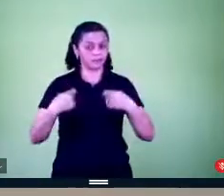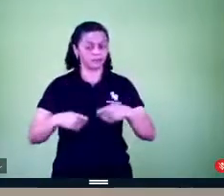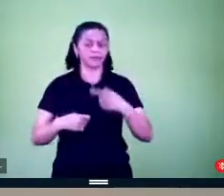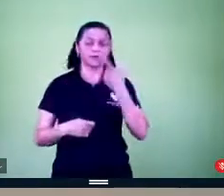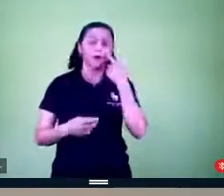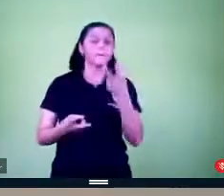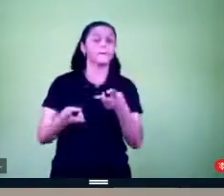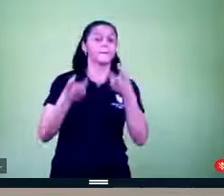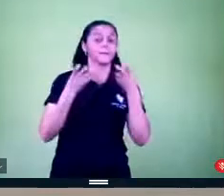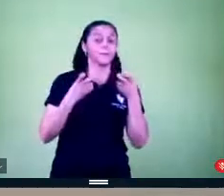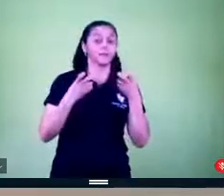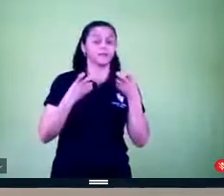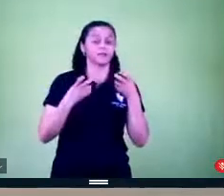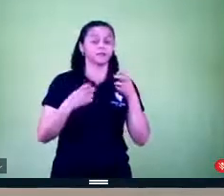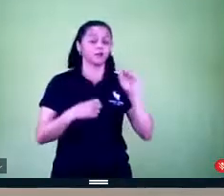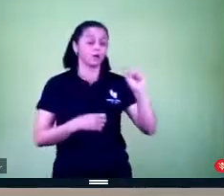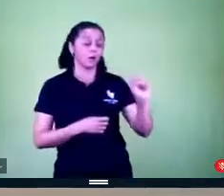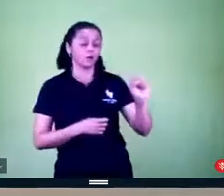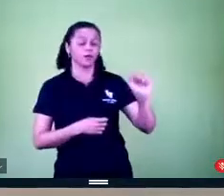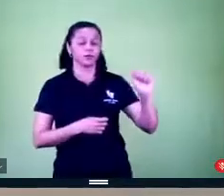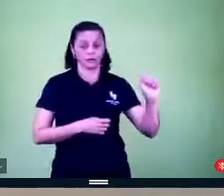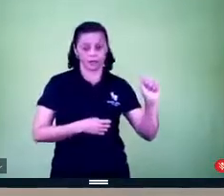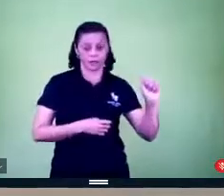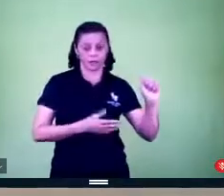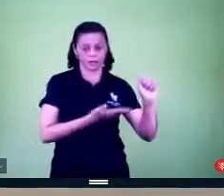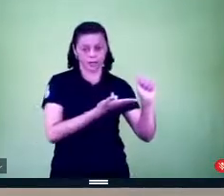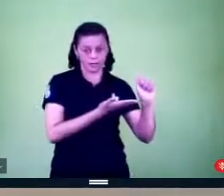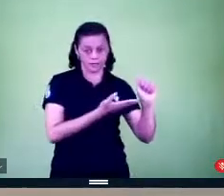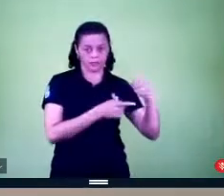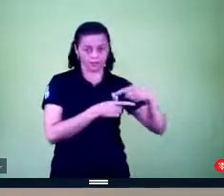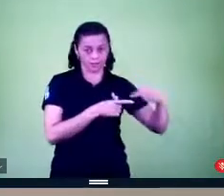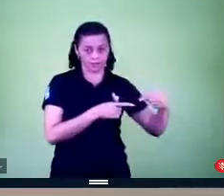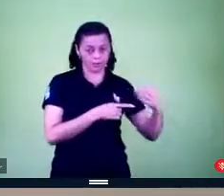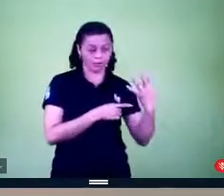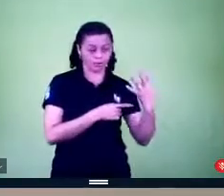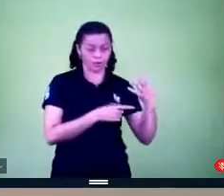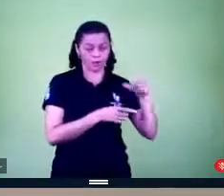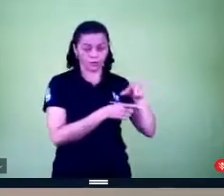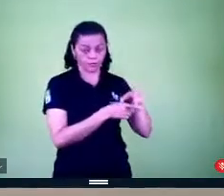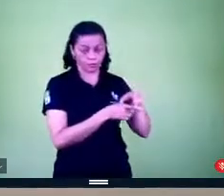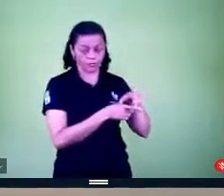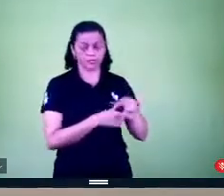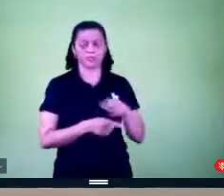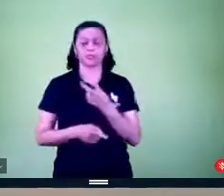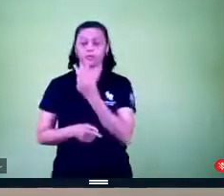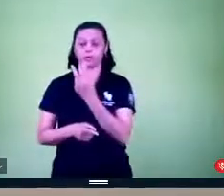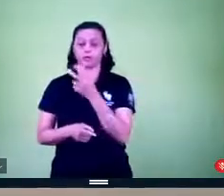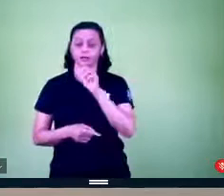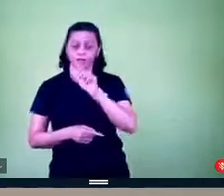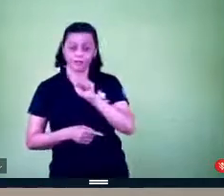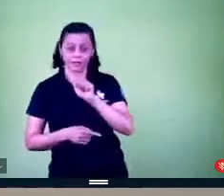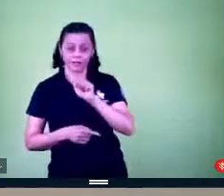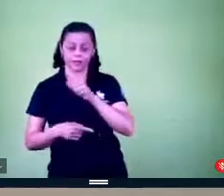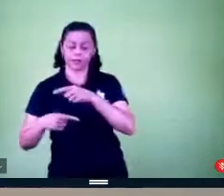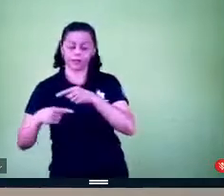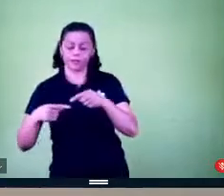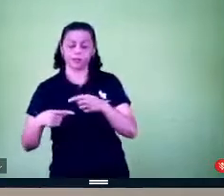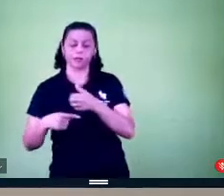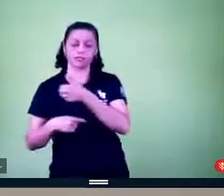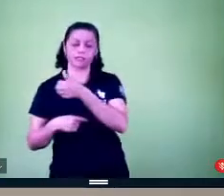4 ohms e passou 2 amperes no resistor de 16. Faz sentido o